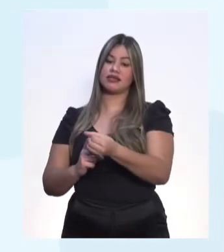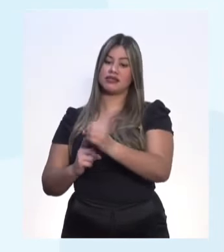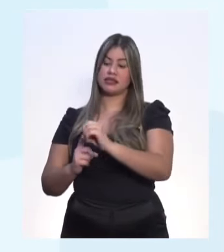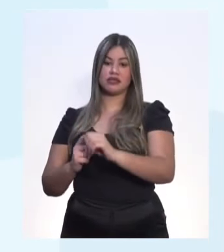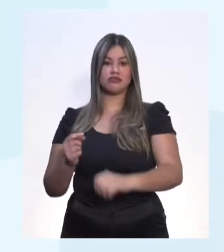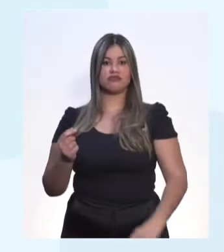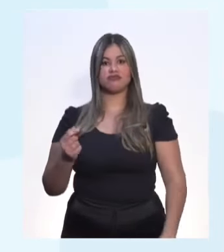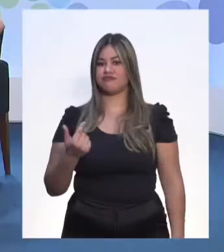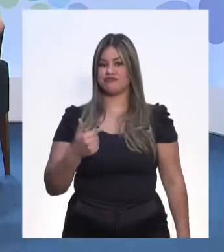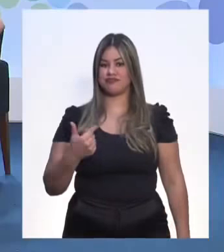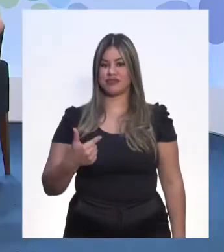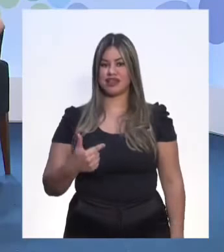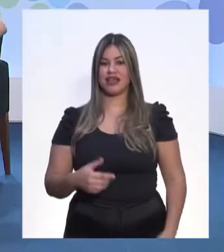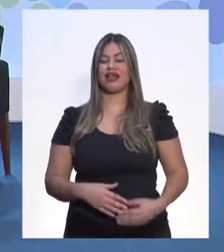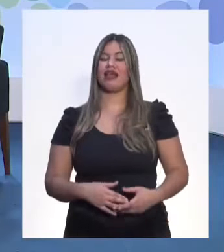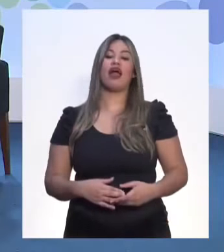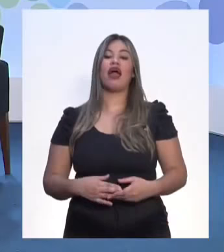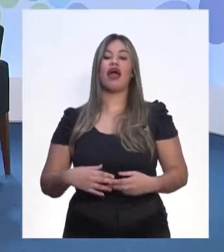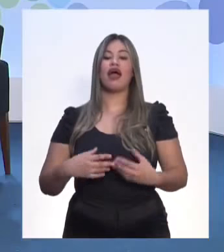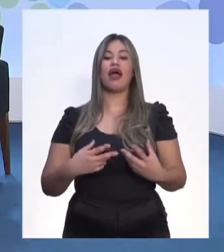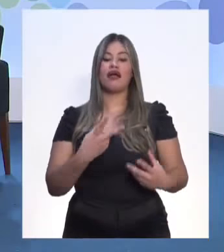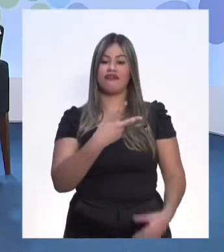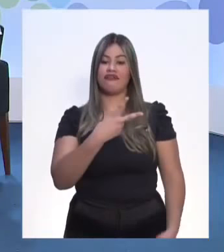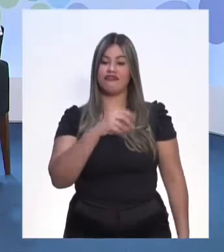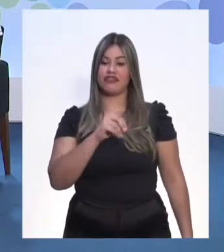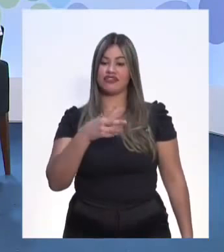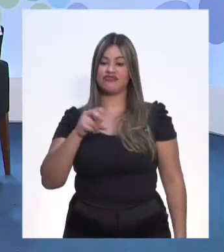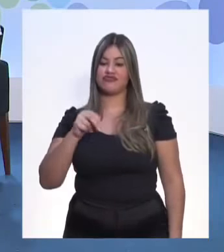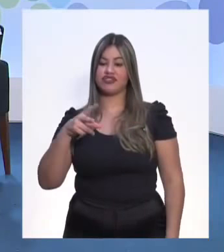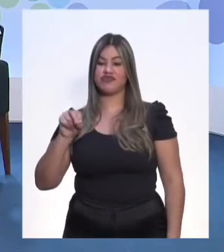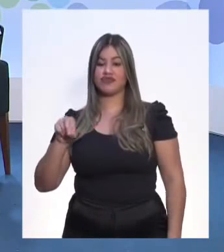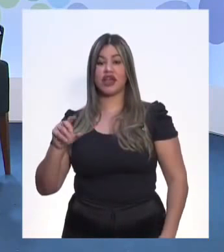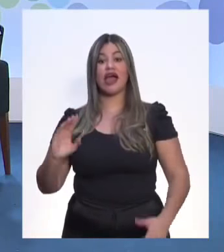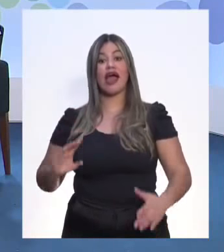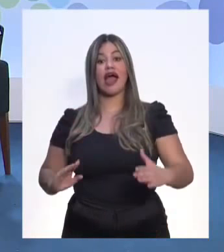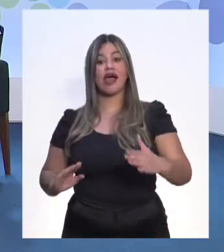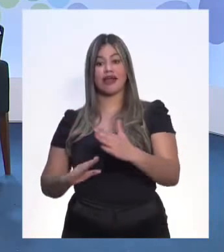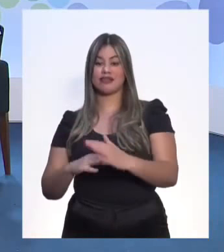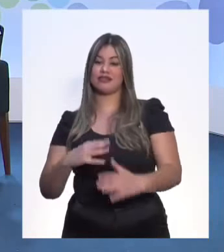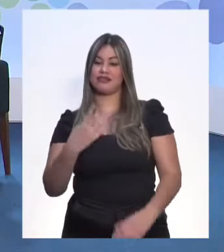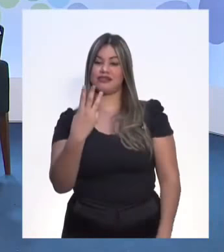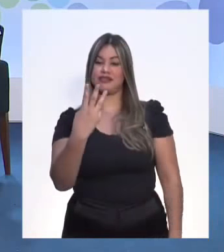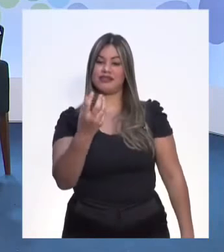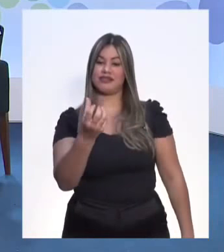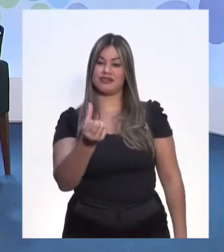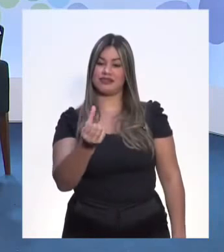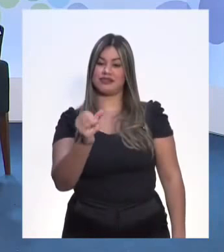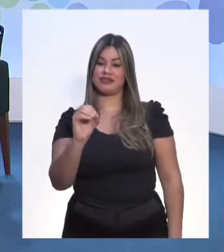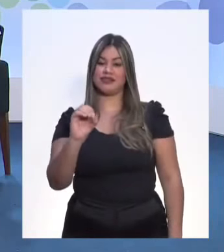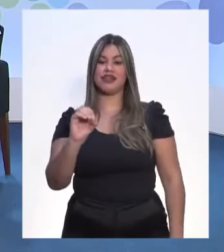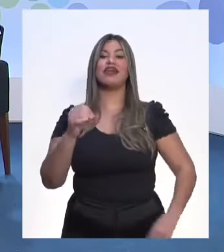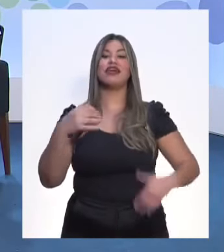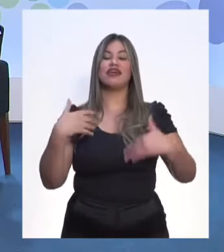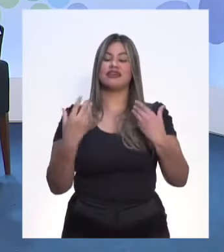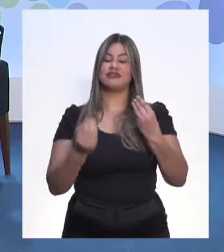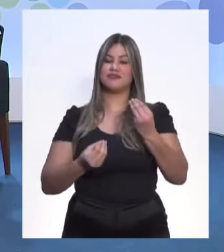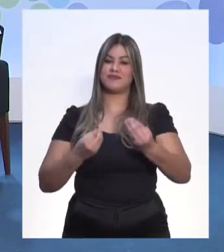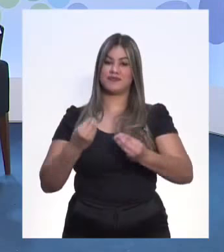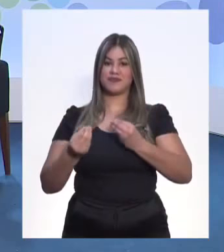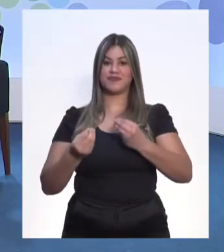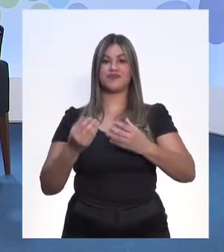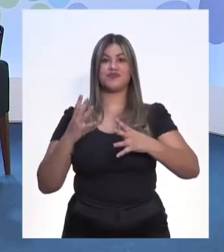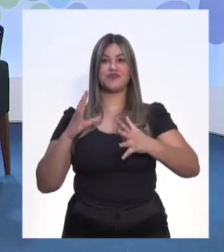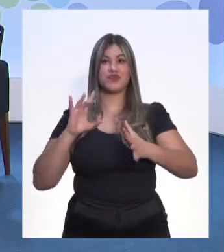360 Vixe faz tempo Oi e a partir daí o sistema tornava-se extremamente